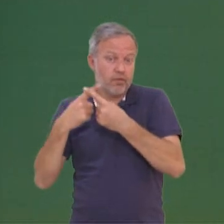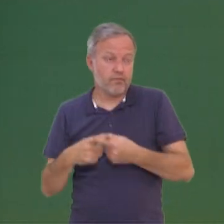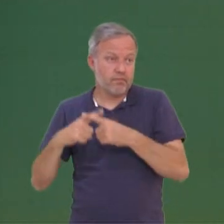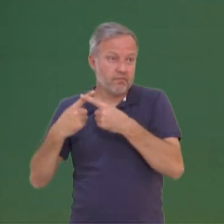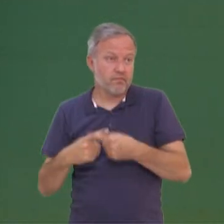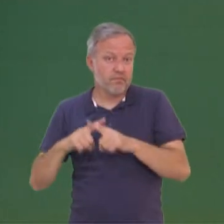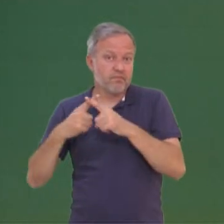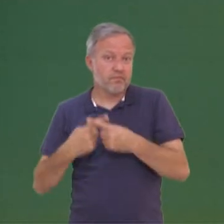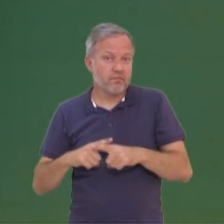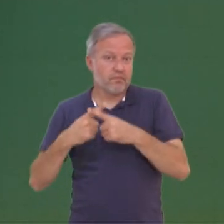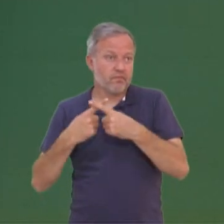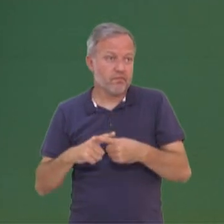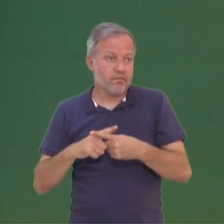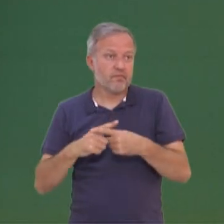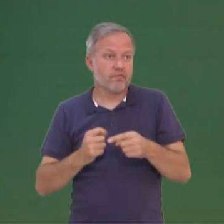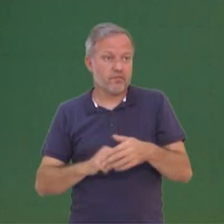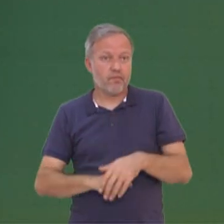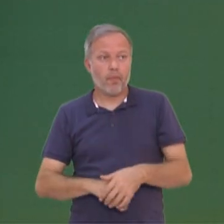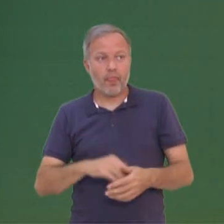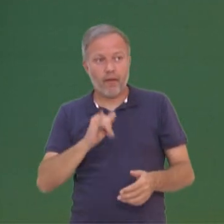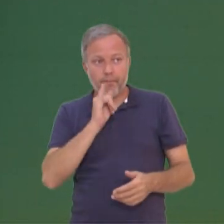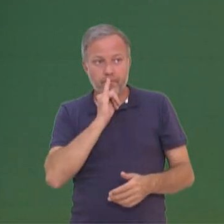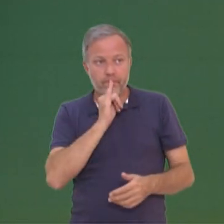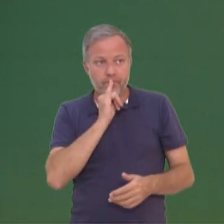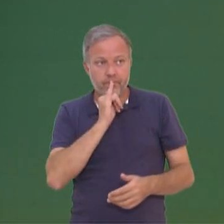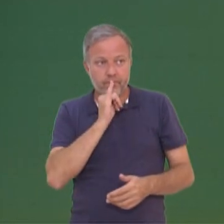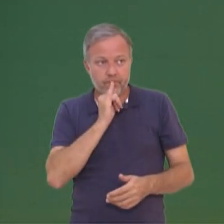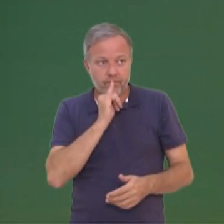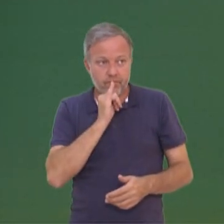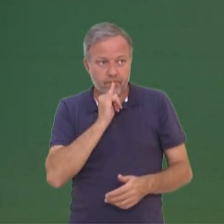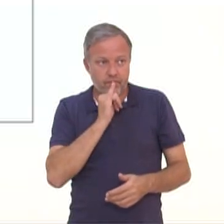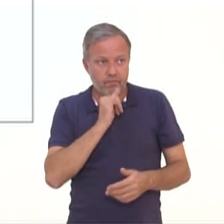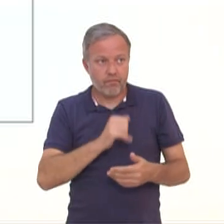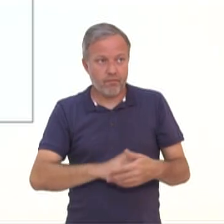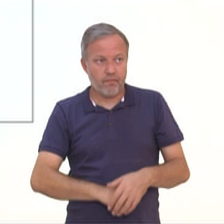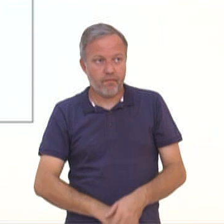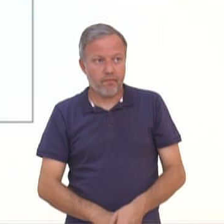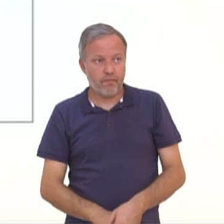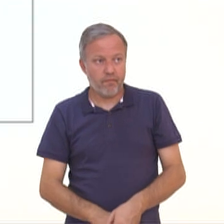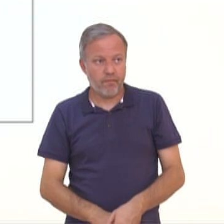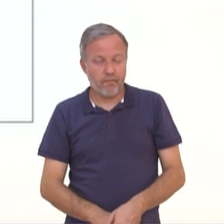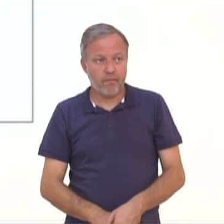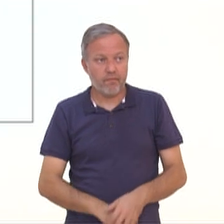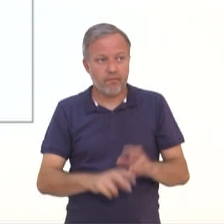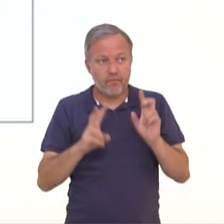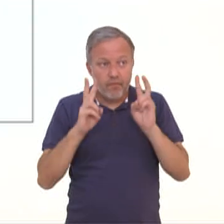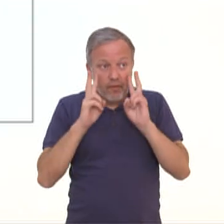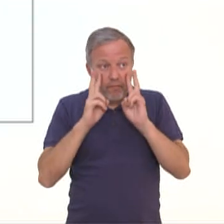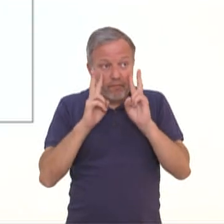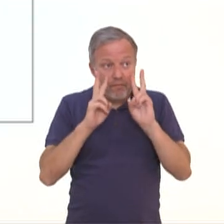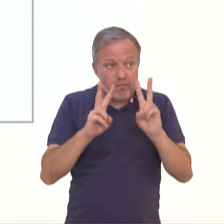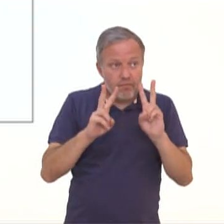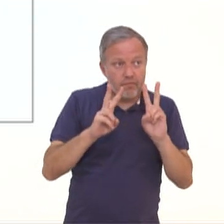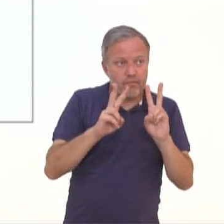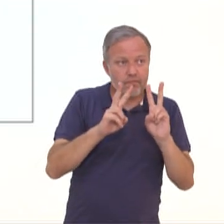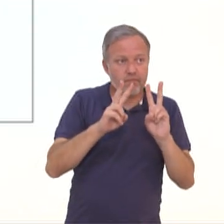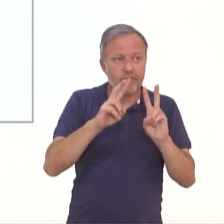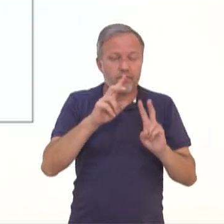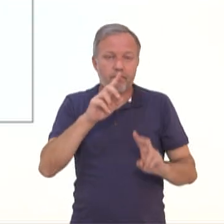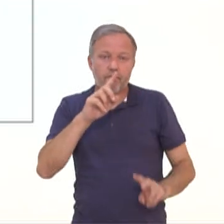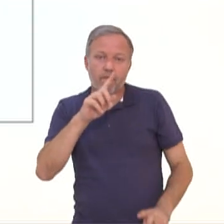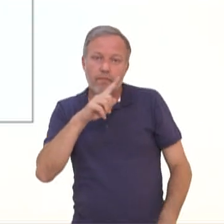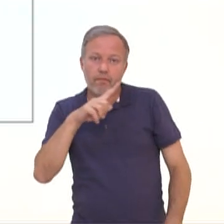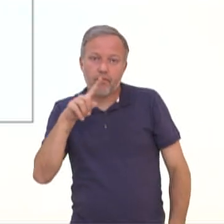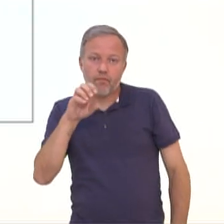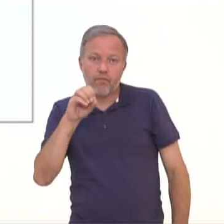técnica reprodutiva até hoje. Por exemplo, Chytridium-micetus, eles têm zoósporos. O que é isso? São esporos com flagelos,